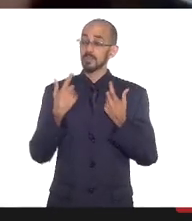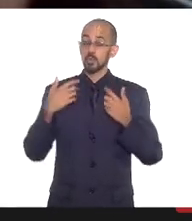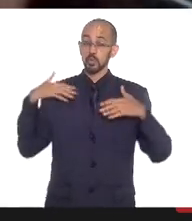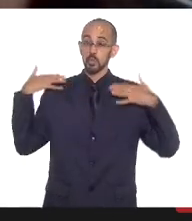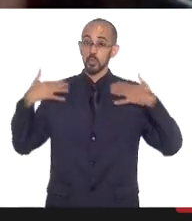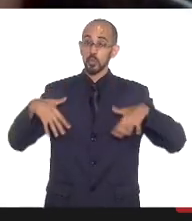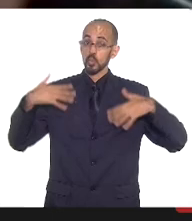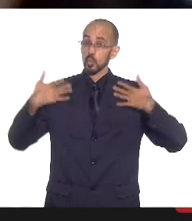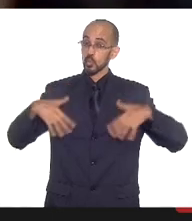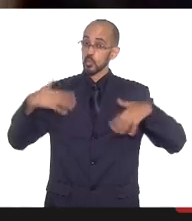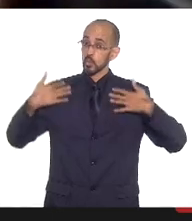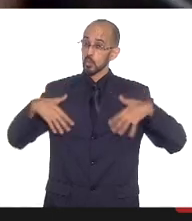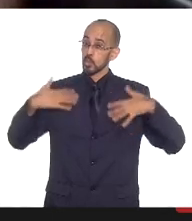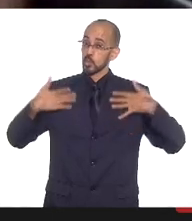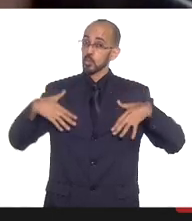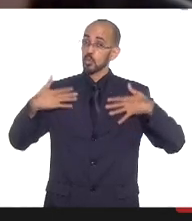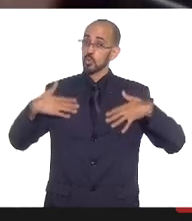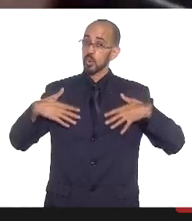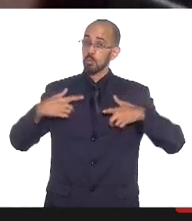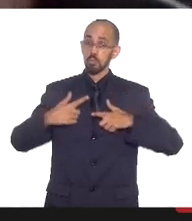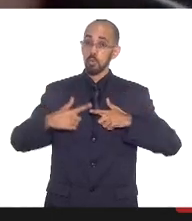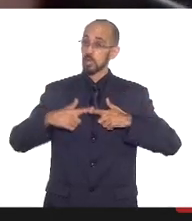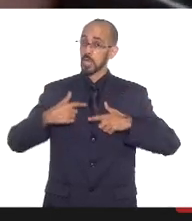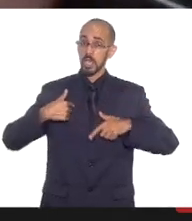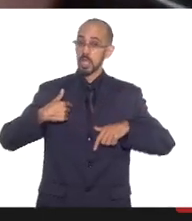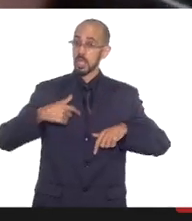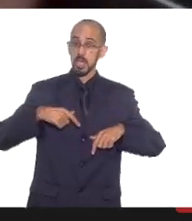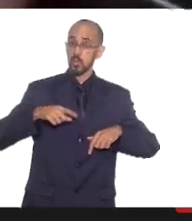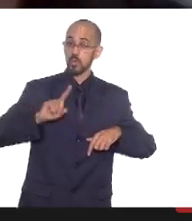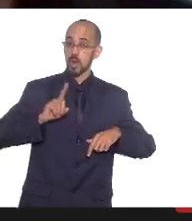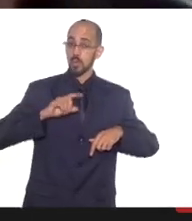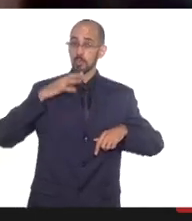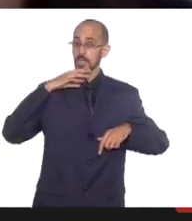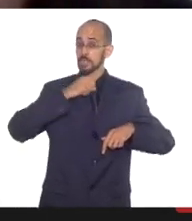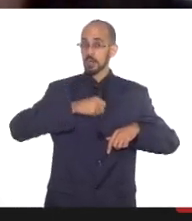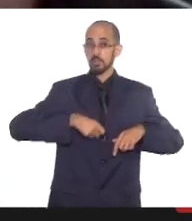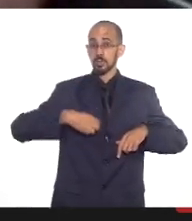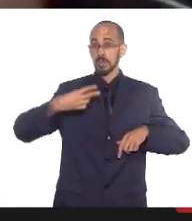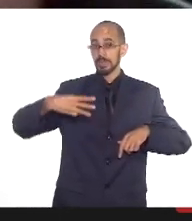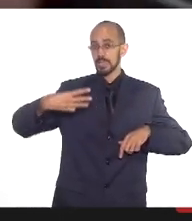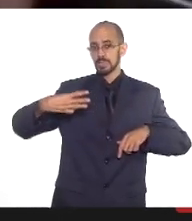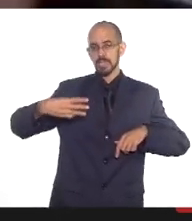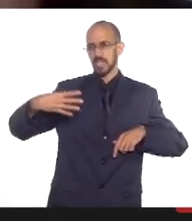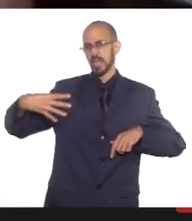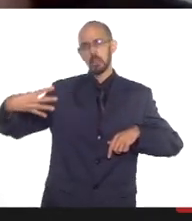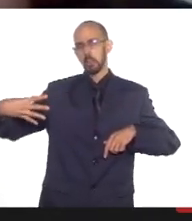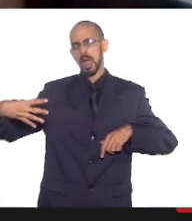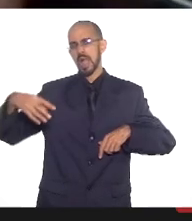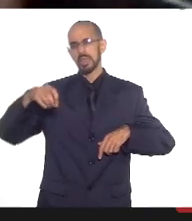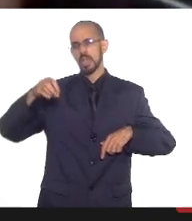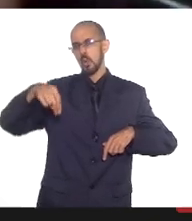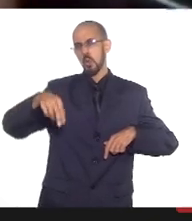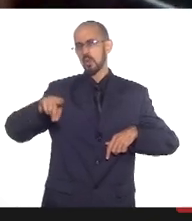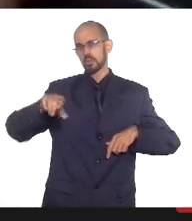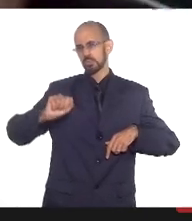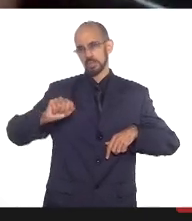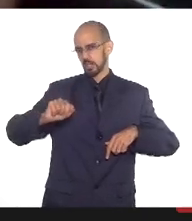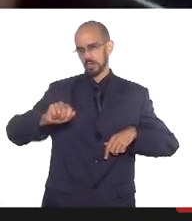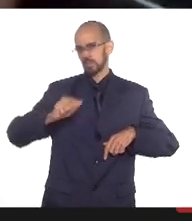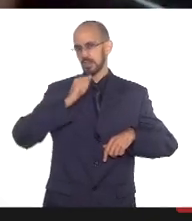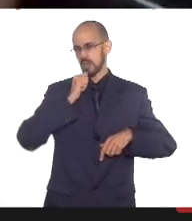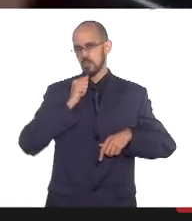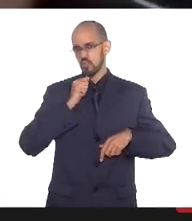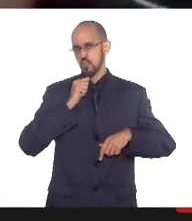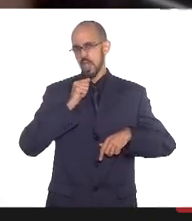porque eu não entendo como terceira quarta onda eu acho que a gente não saiu nem da segunda eu penso que o